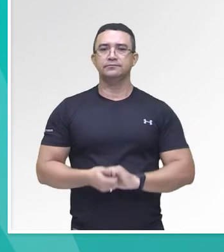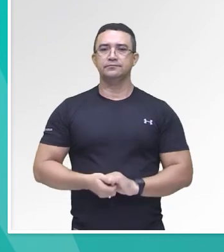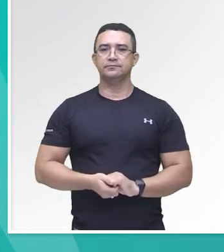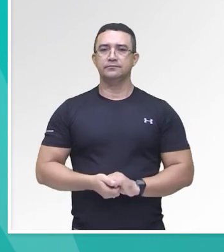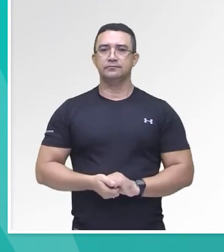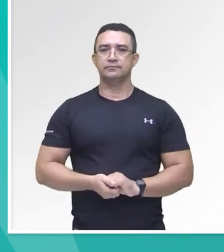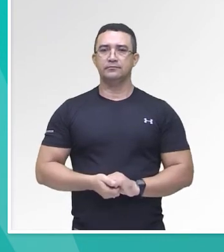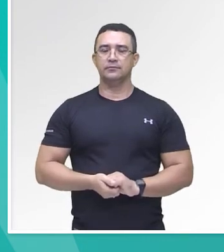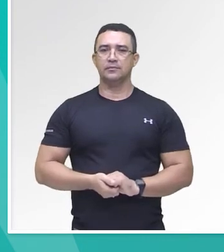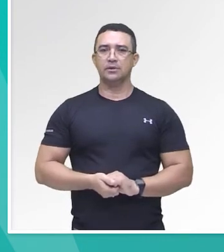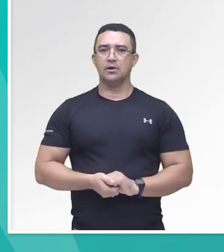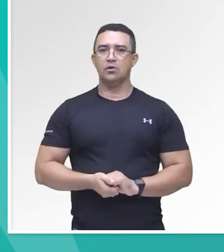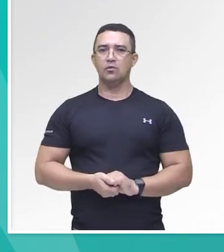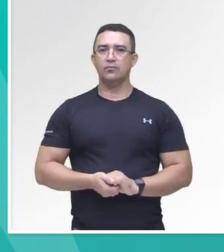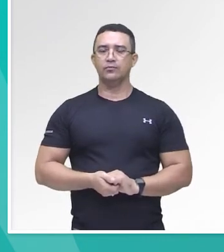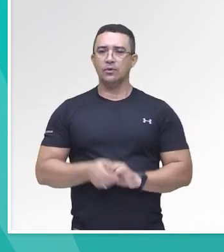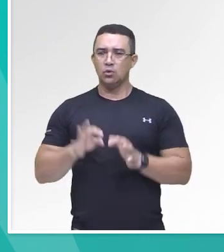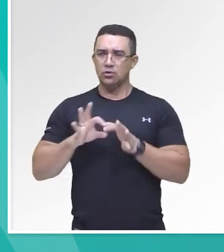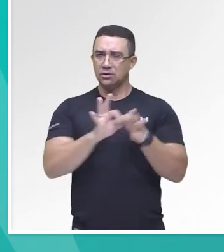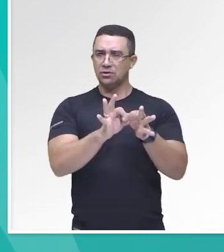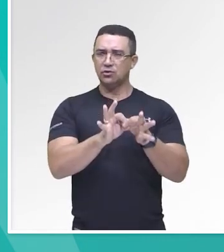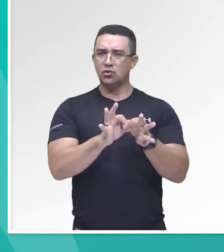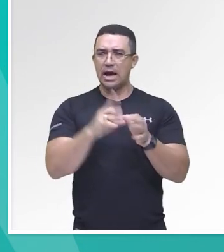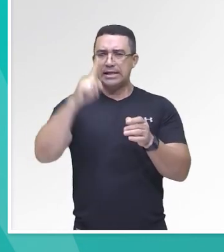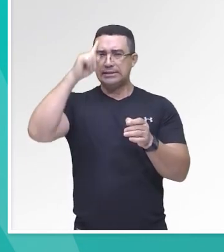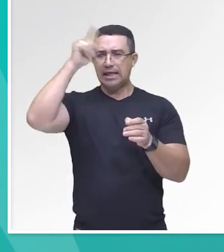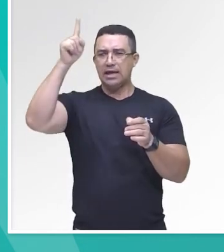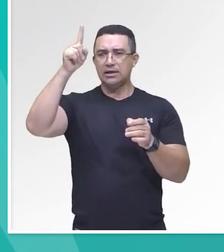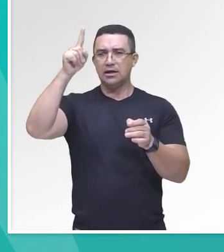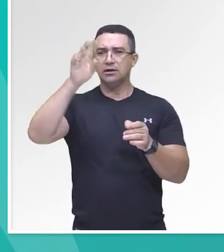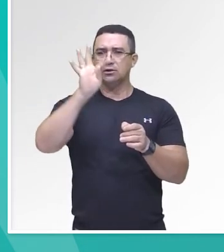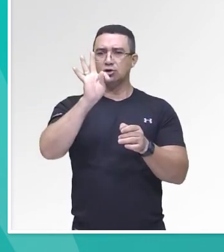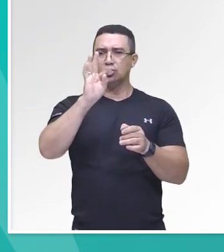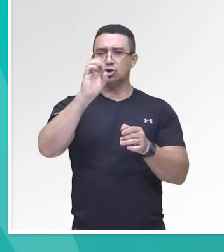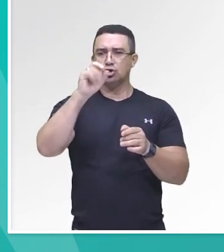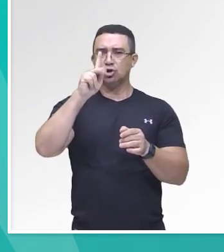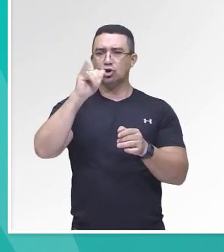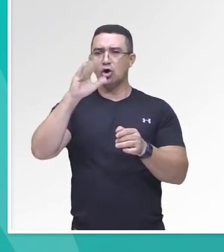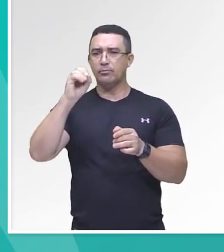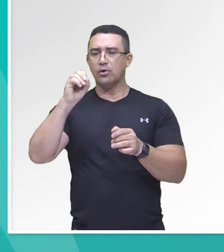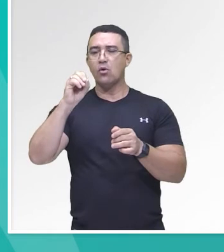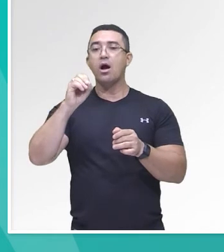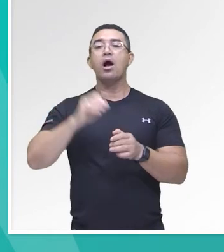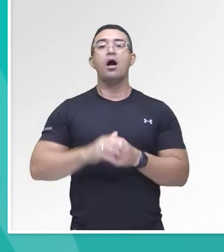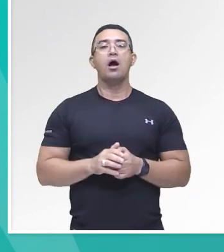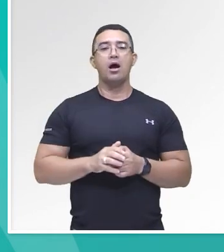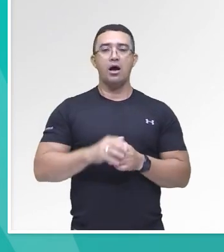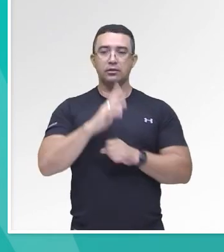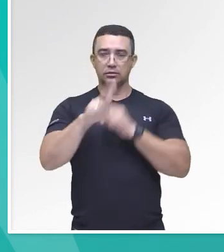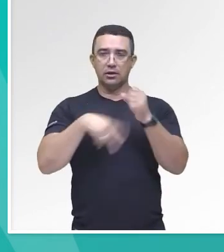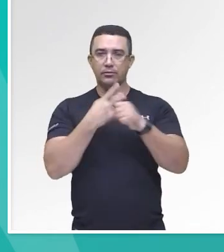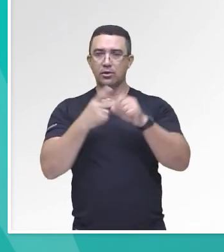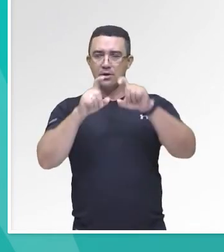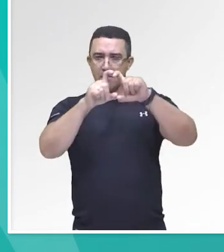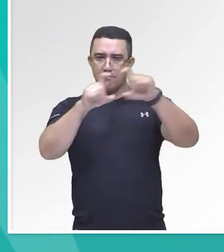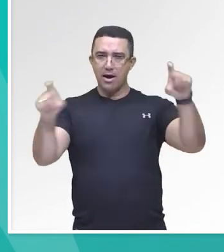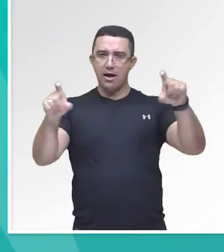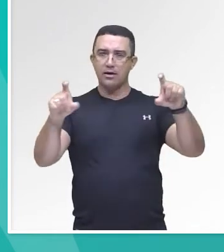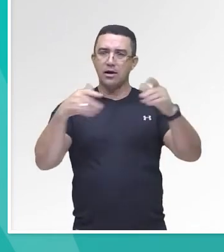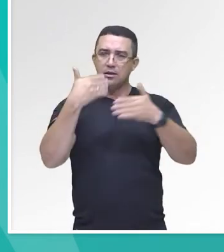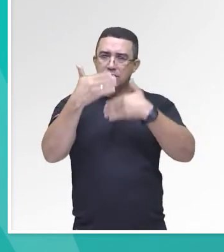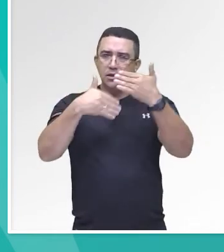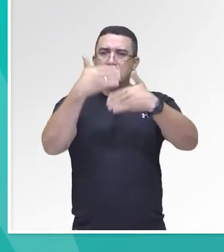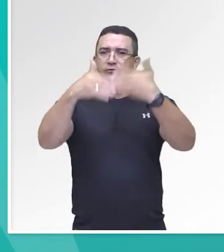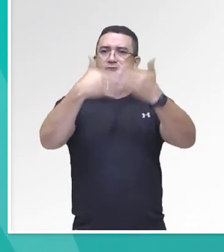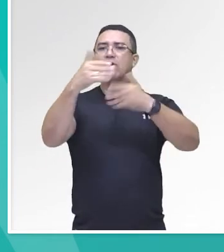este tópico frasal, a esta ideia, a gente vai ver então que o parágrafo vai se desenvolver por uma ideia de